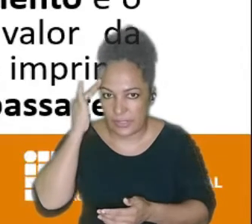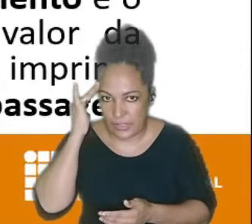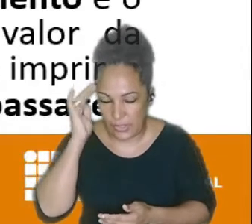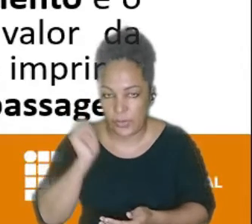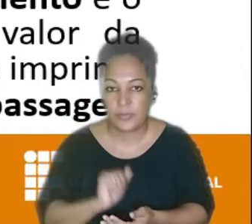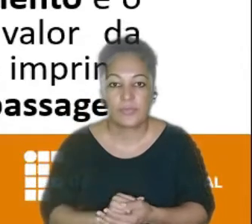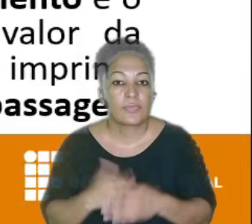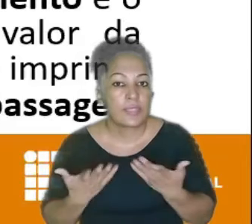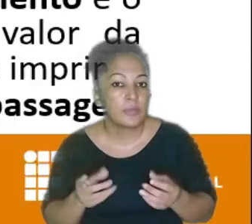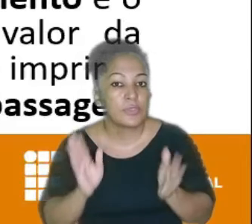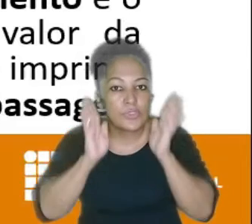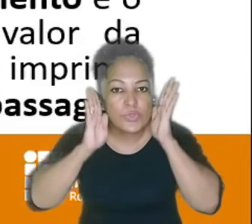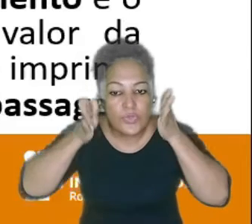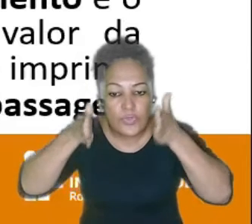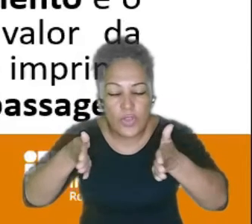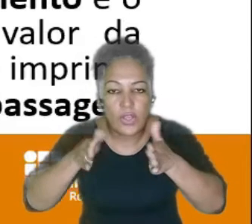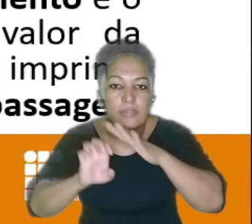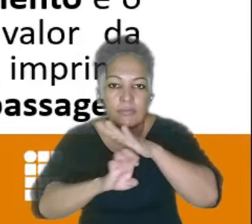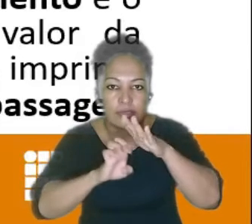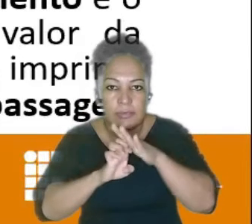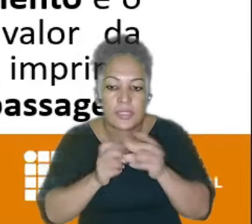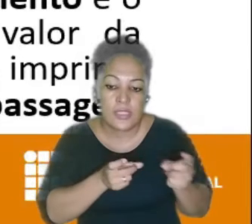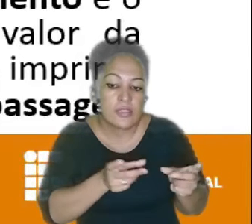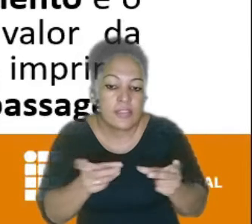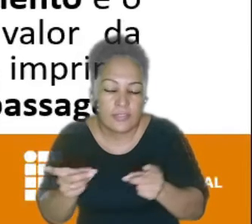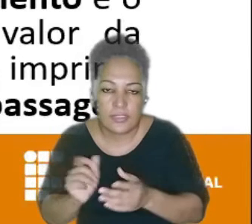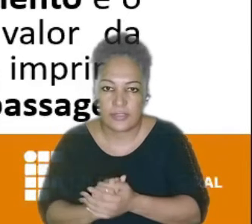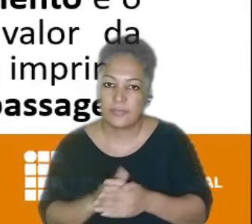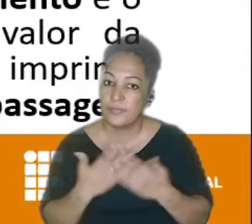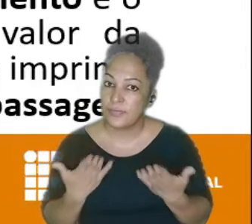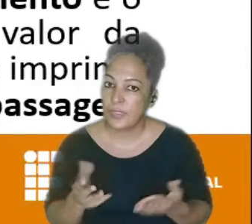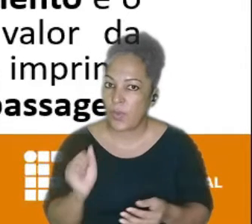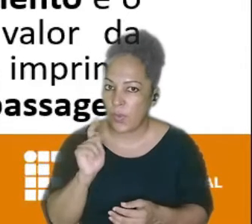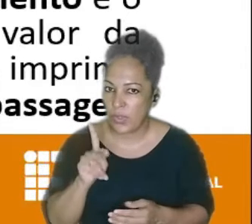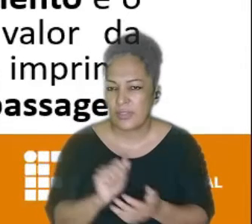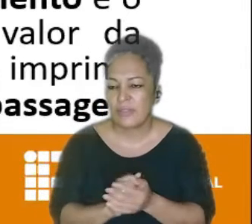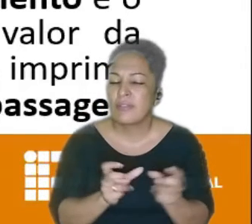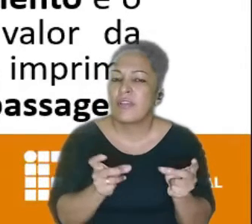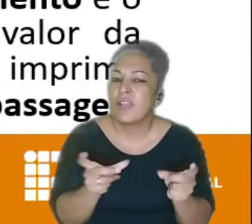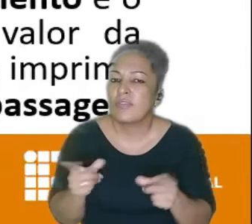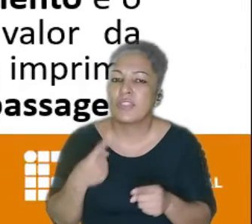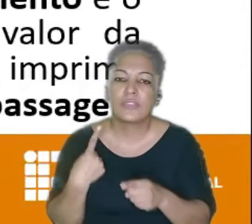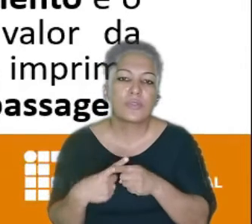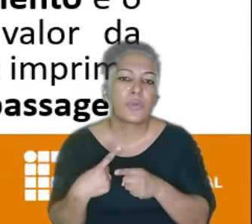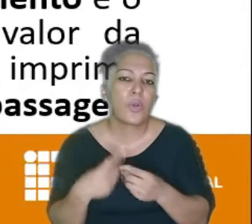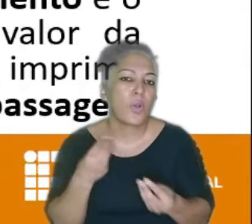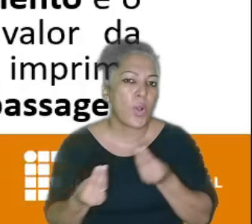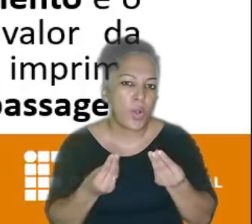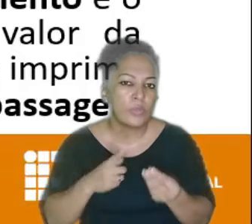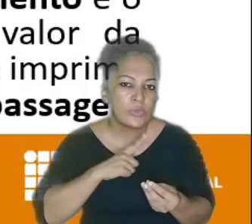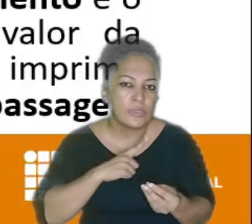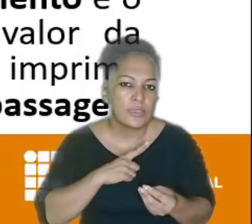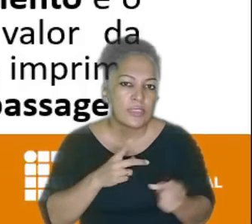grande pegada. Bom, por isso a gente foca bastante nos comerciais. Então, beleza. Então, ele vende. Então, para que essa